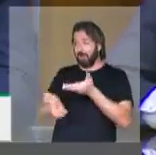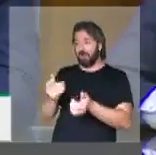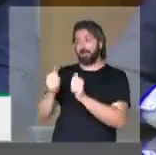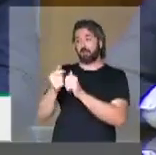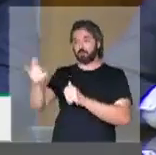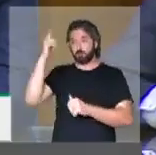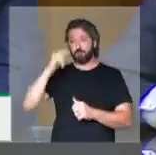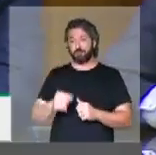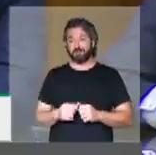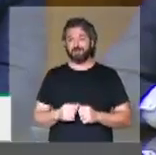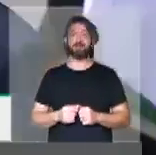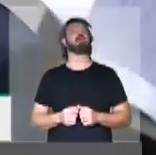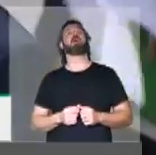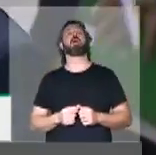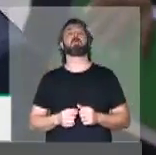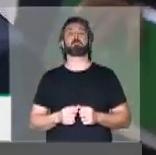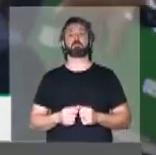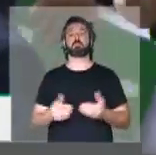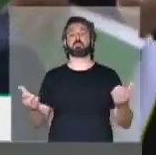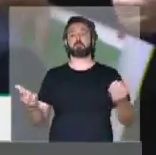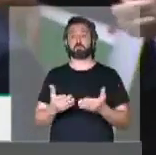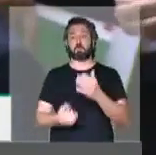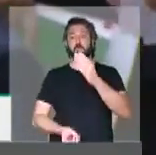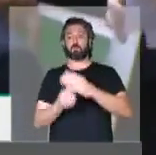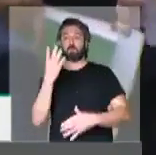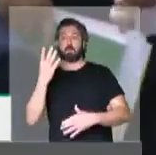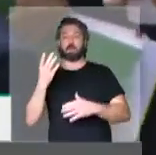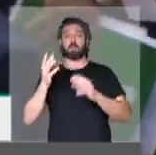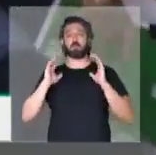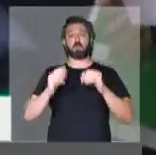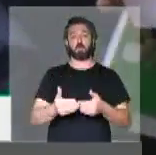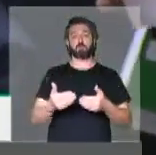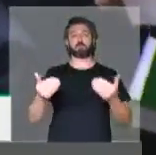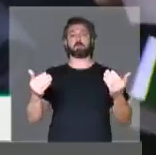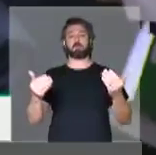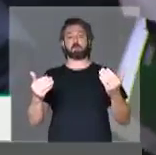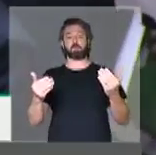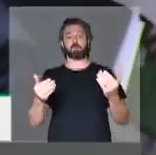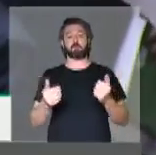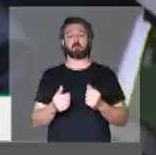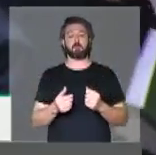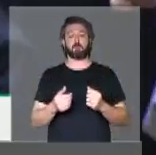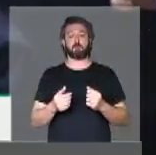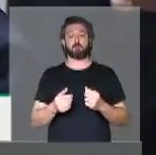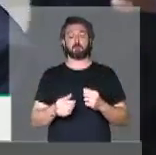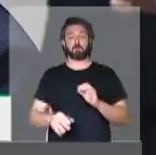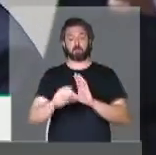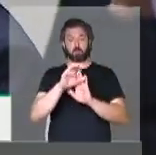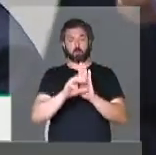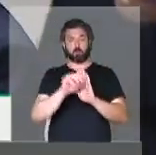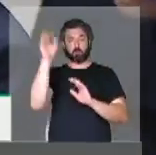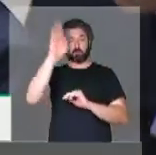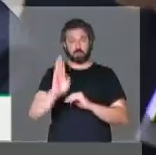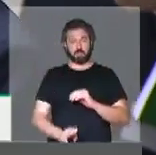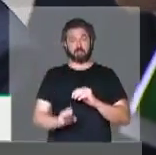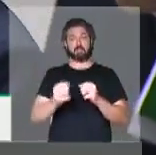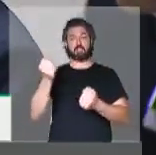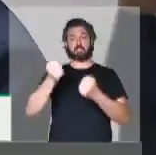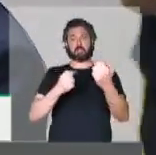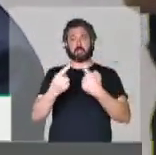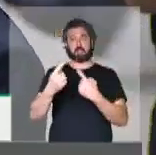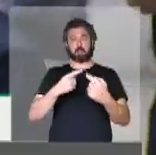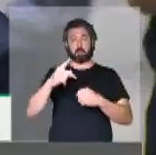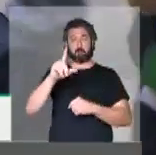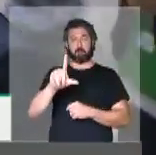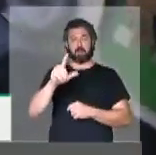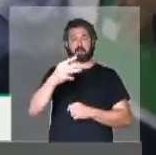Ele. Senhor presidente, hoje foi instalado a comissão do Código Brasileiro de Trânsito,